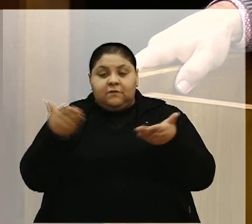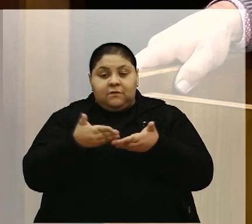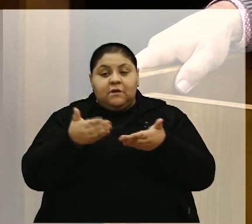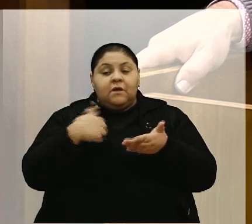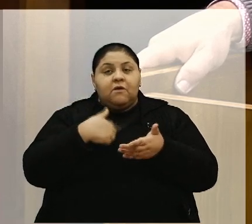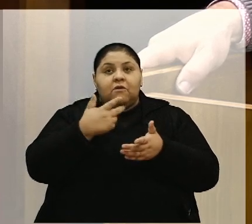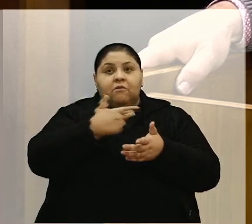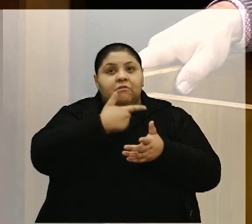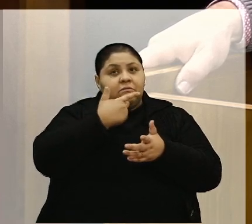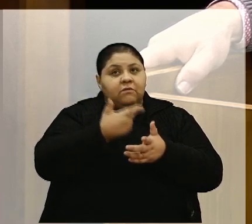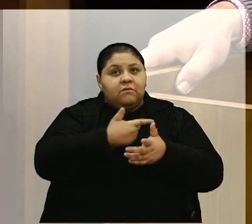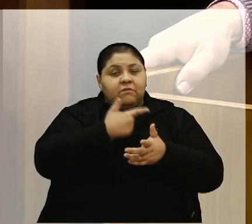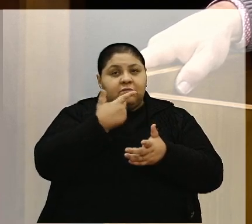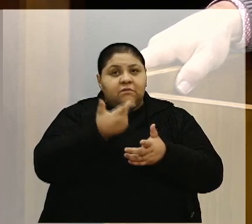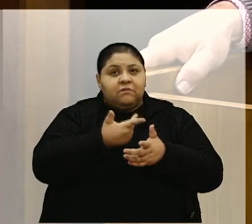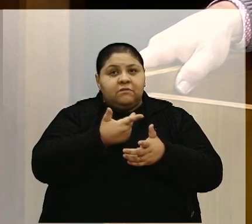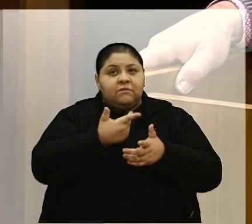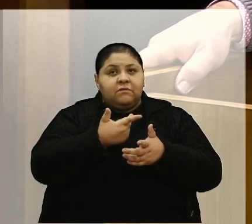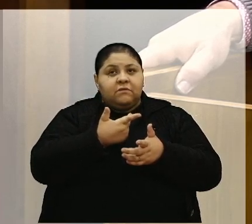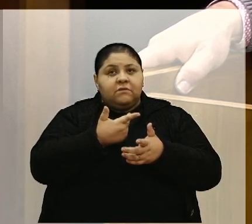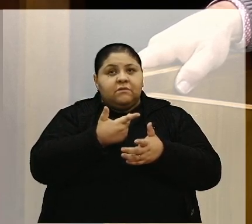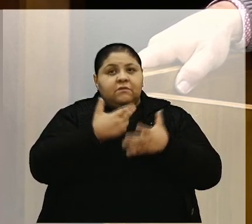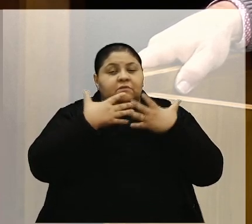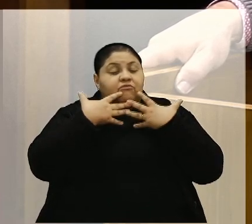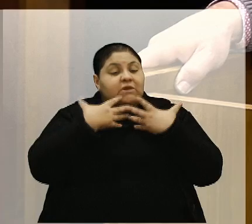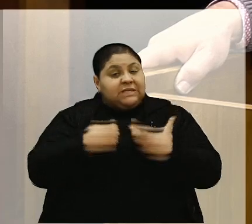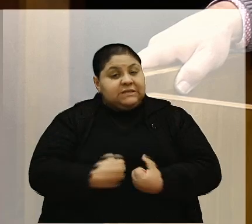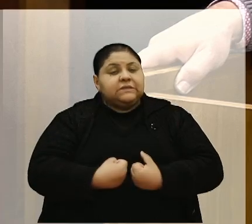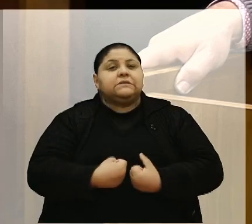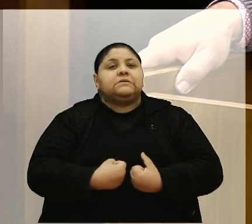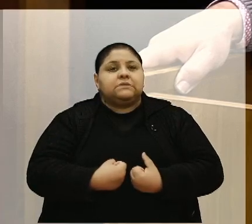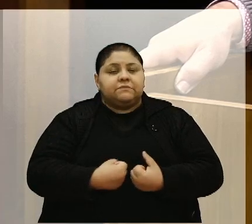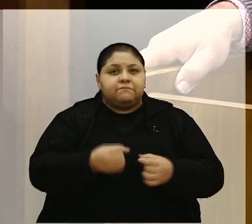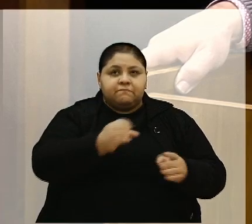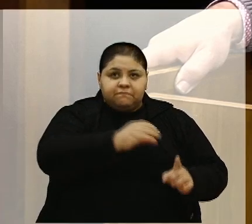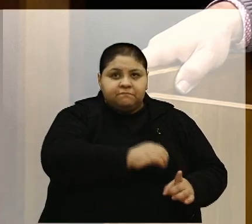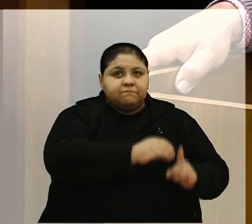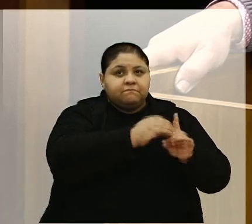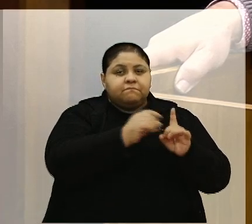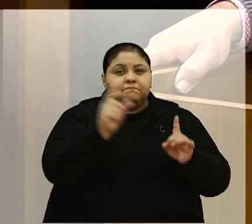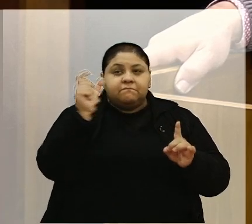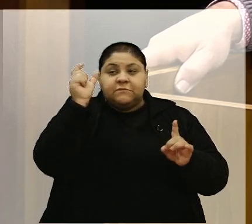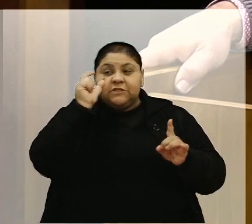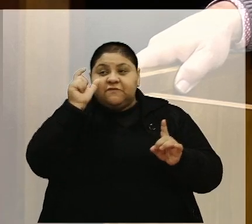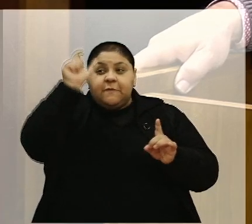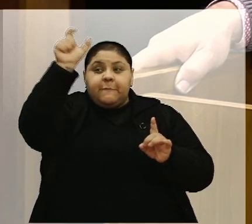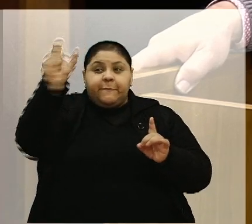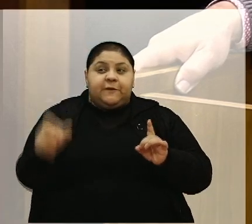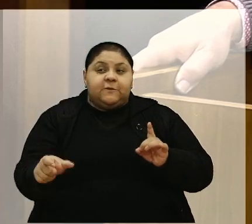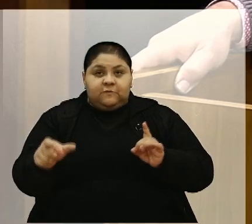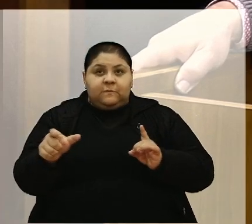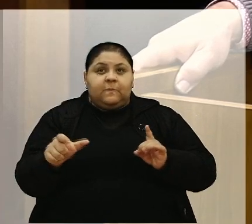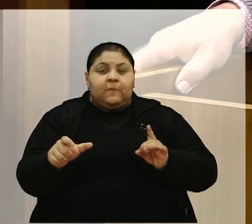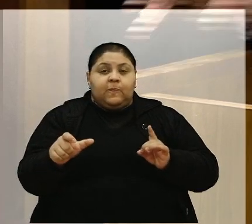que eu estou muito cansado, principalmente de vendo pessoas